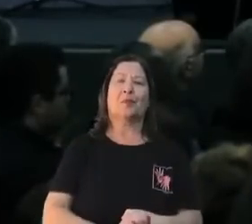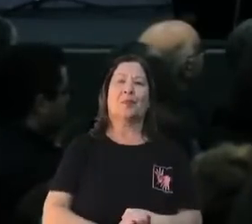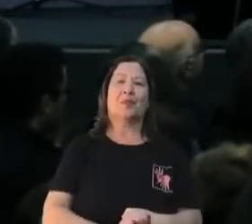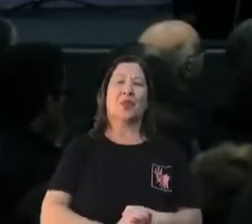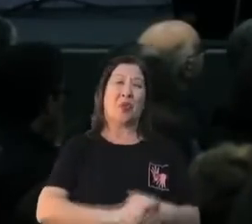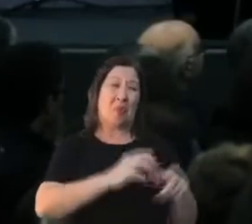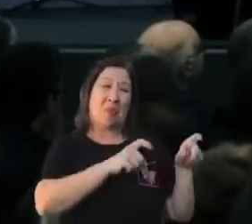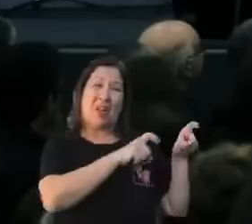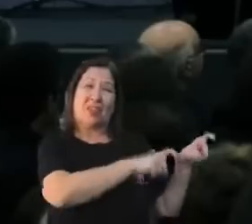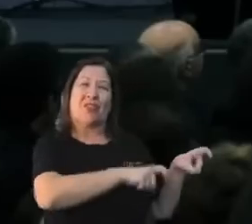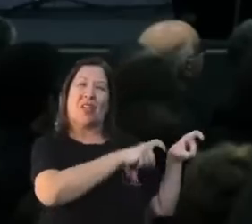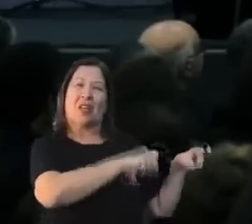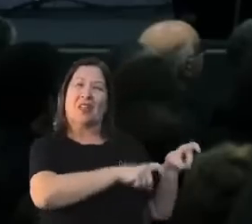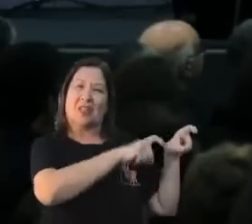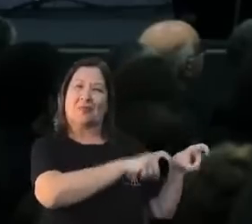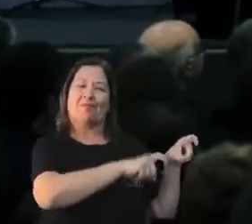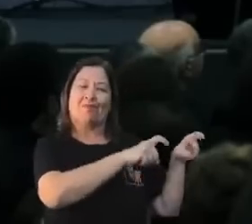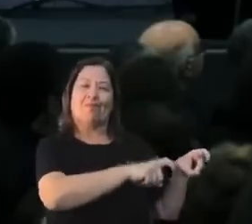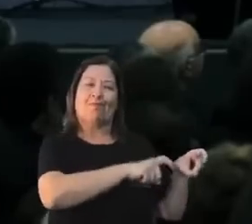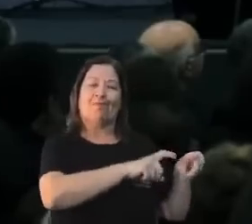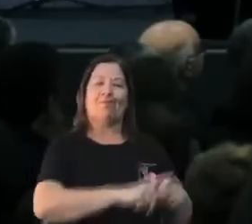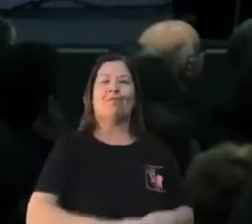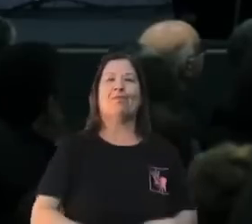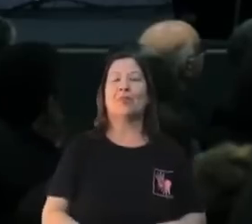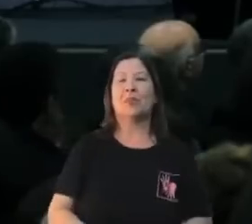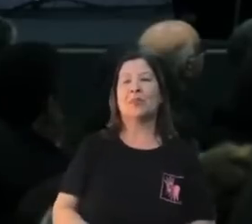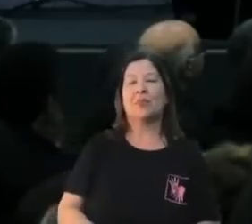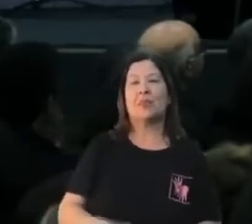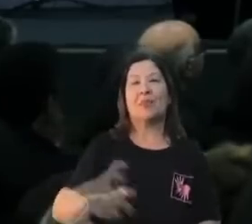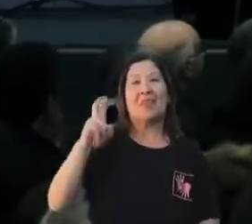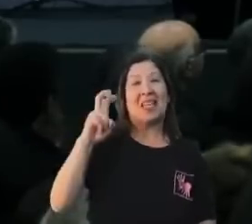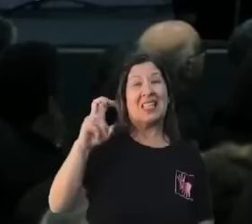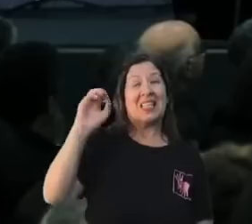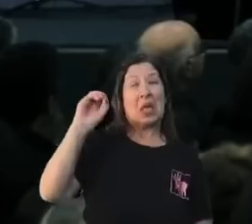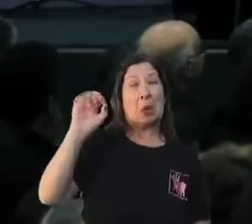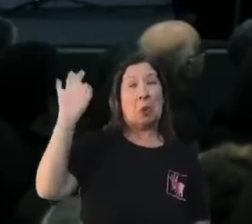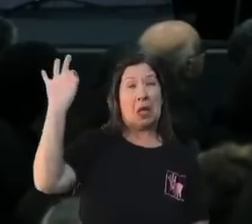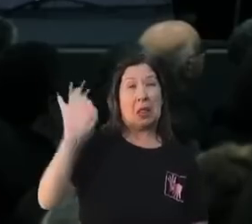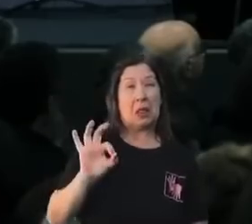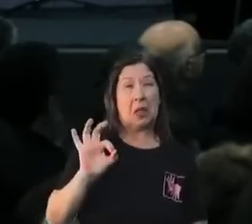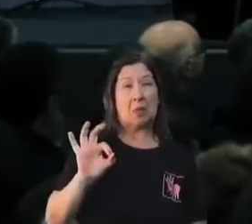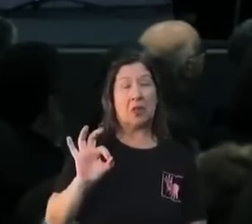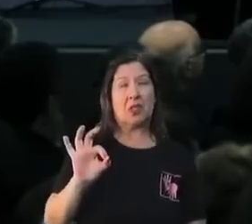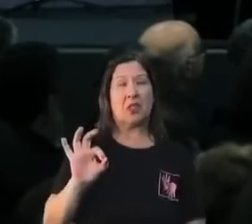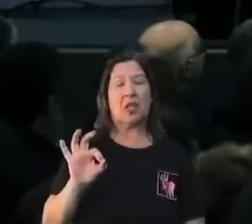colher os produtos da terra, 50% vai para o dono da terra, e ele só fica com